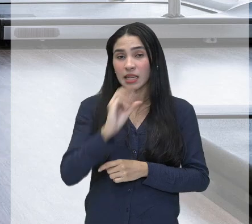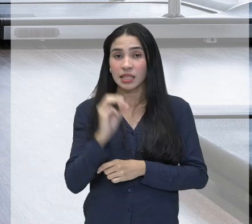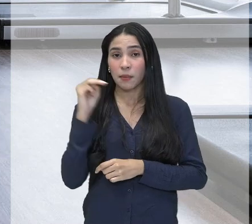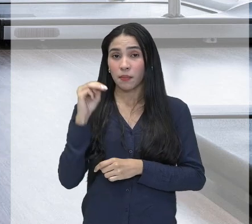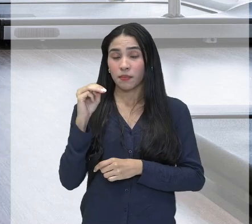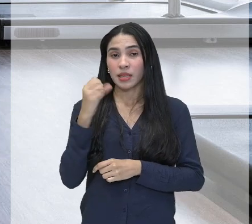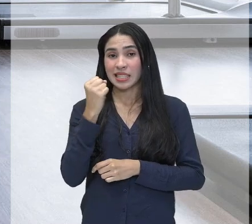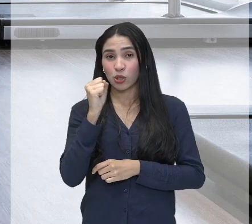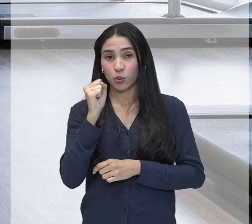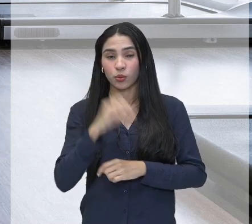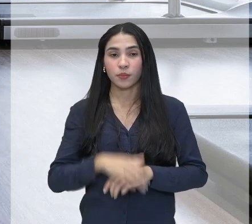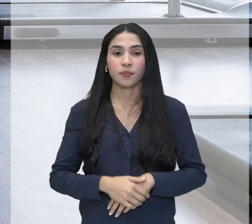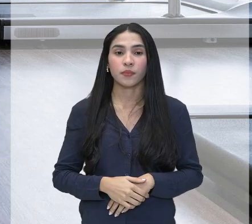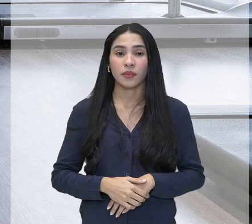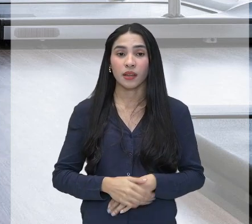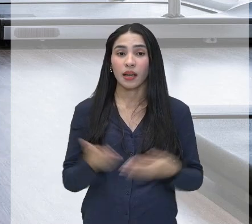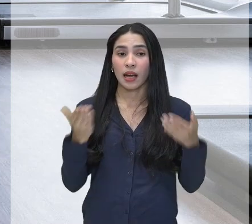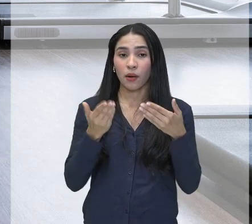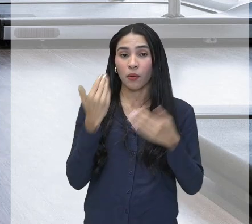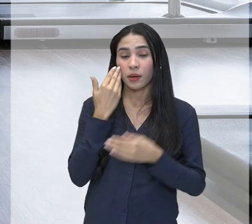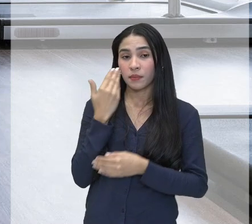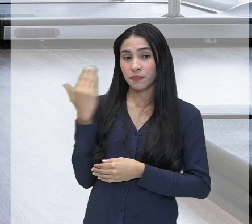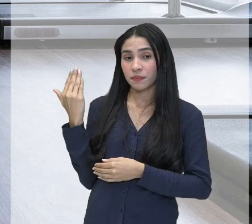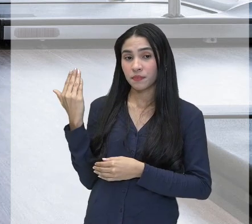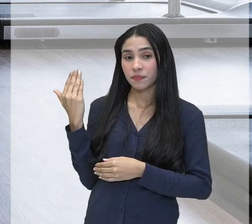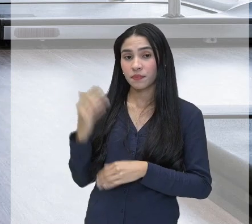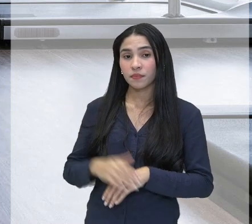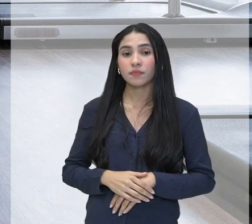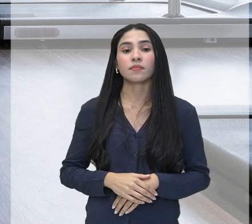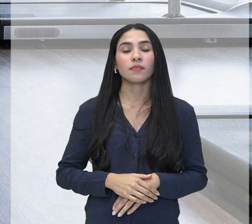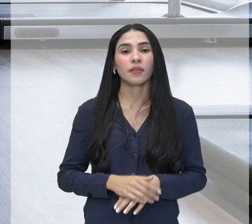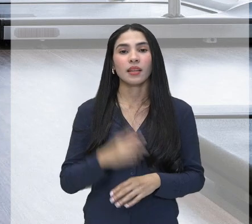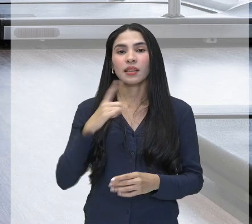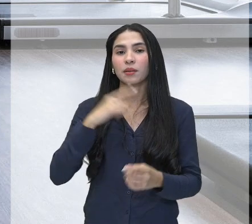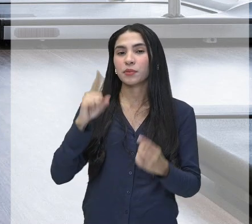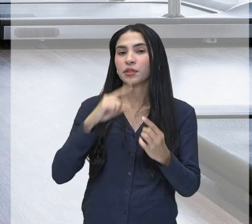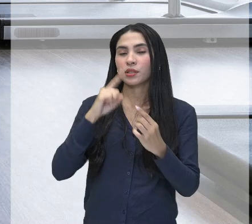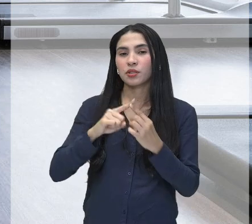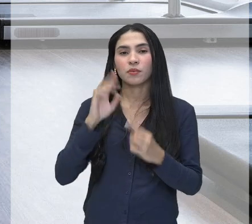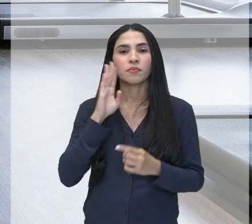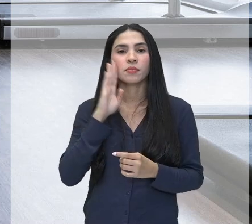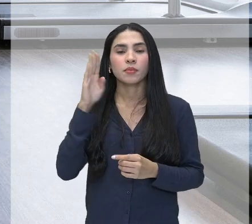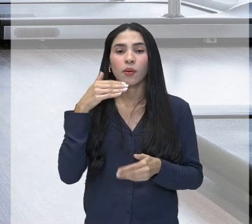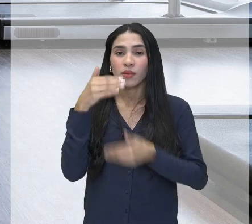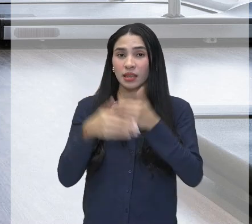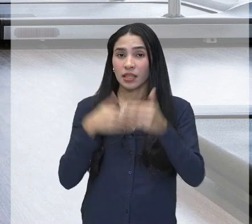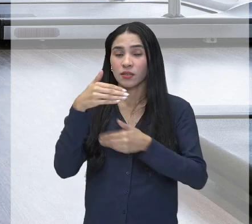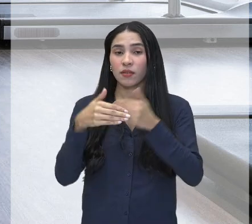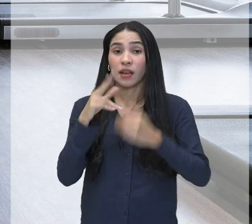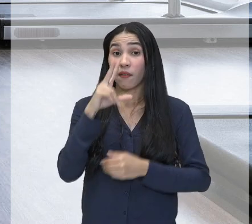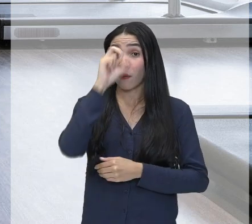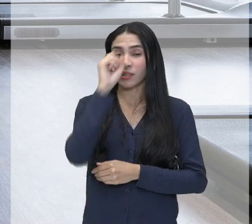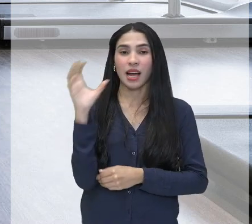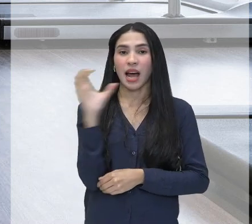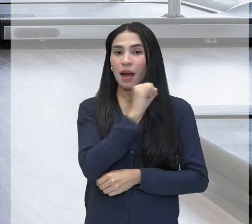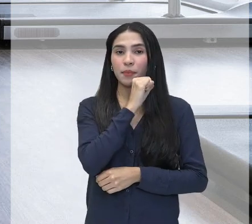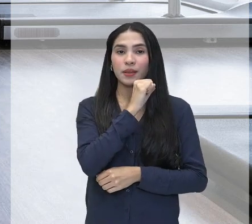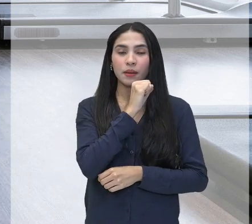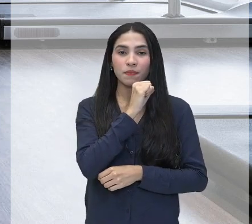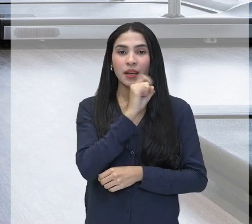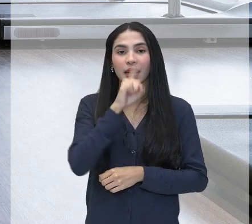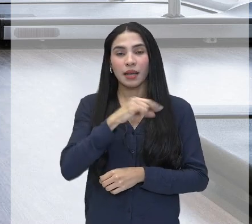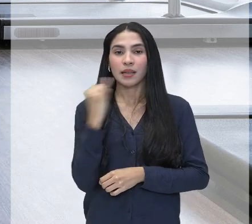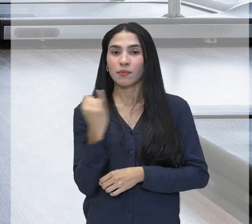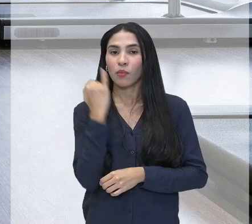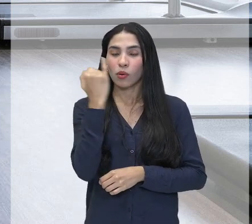segundos. Falando agora sobre treino de força explosiva, ele tem o objetivo ali de desenvolver a força rápida, que é crucial